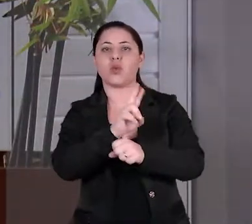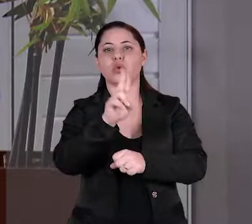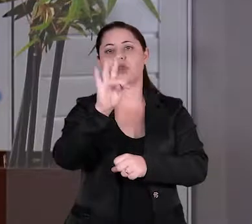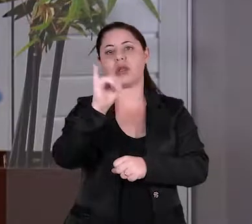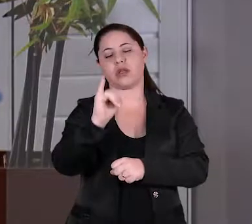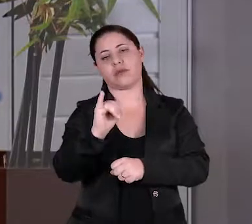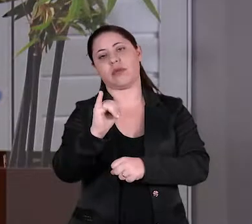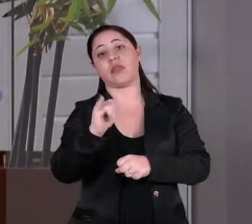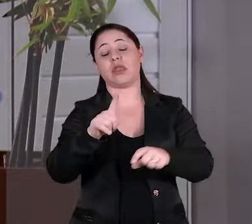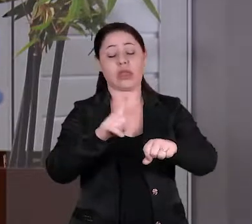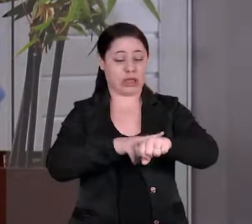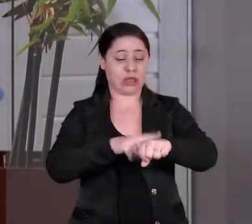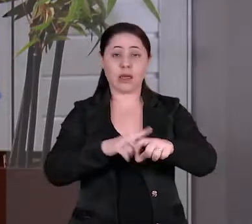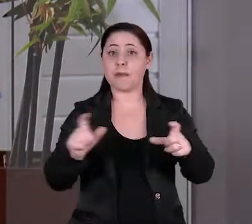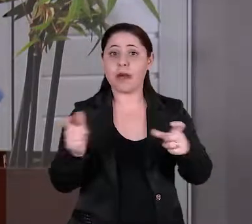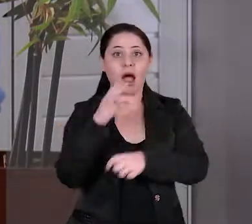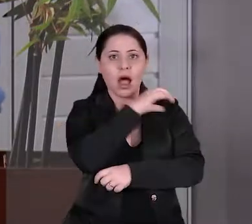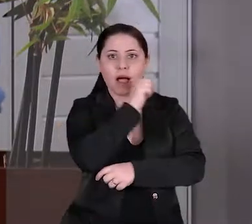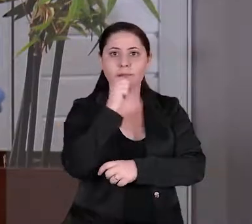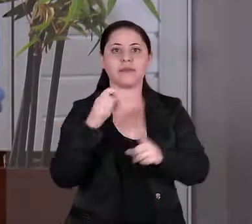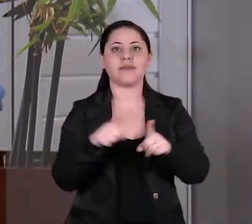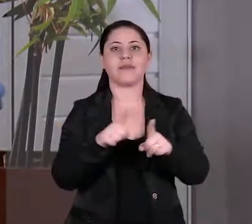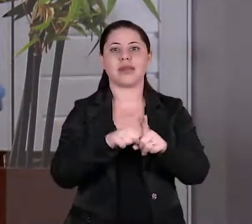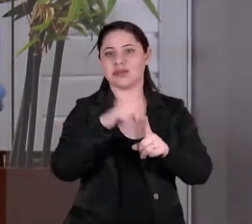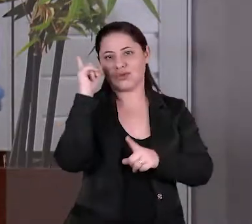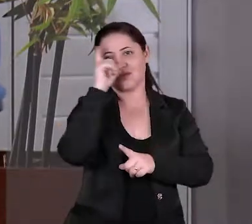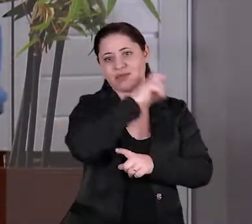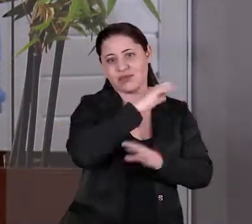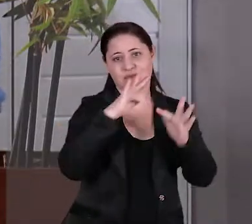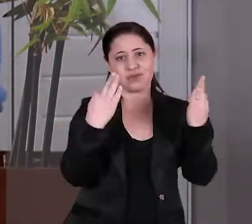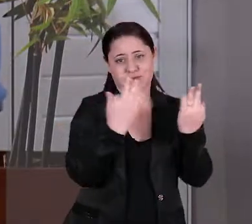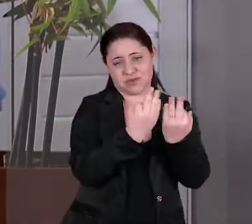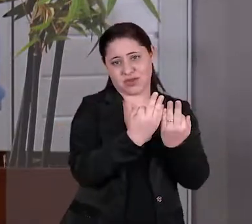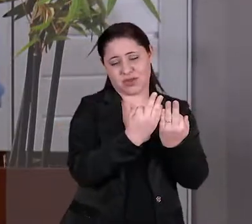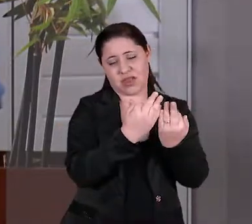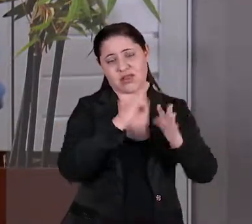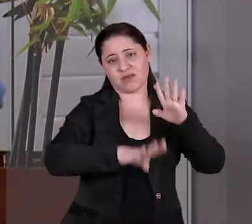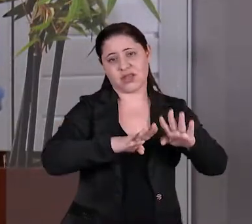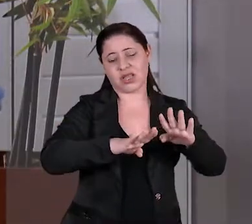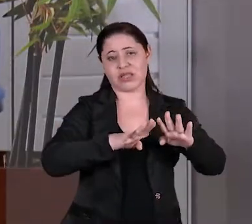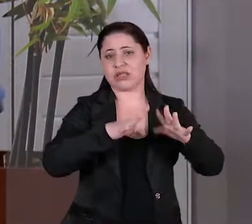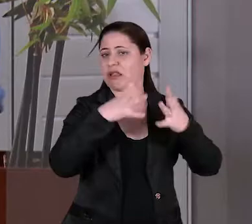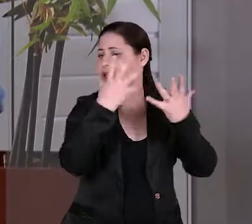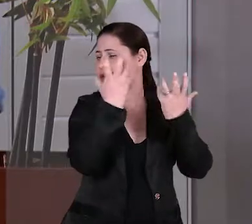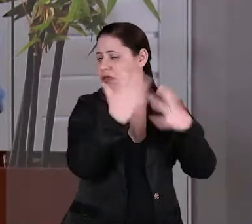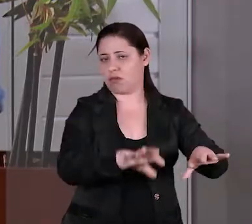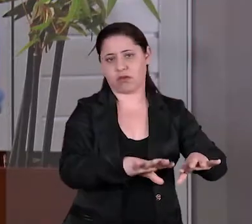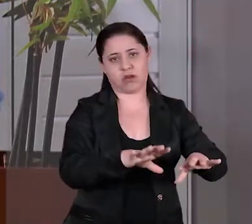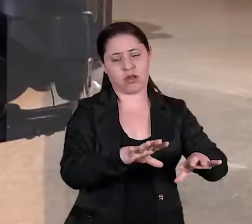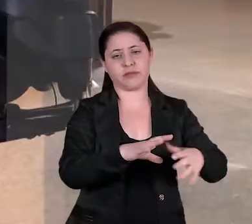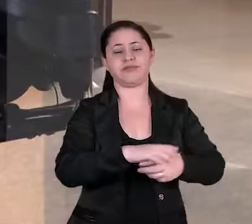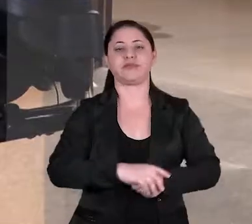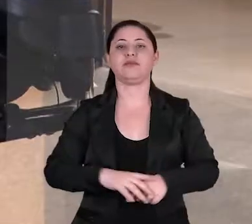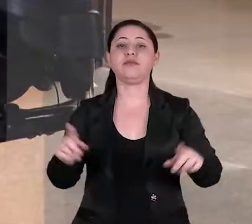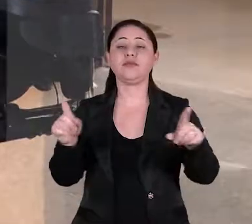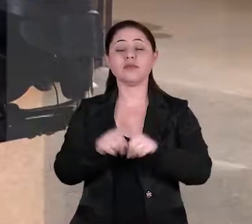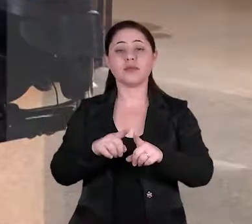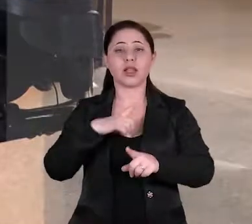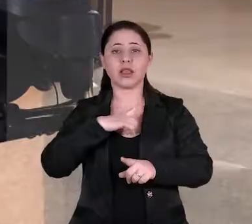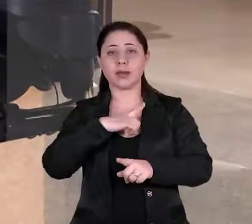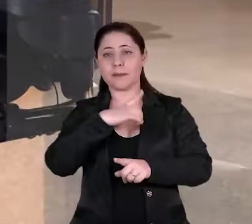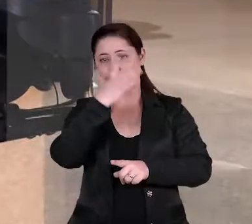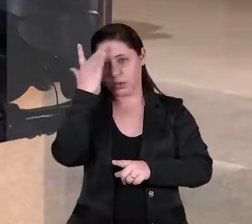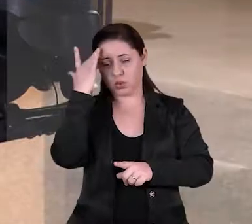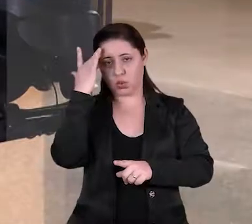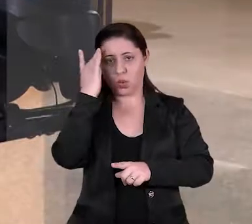parar no UTI. Então nosso tempo também é curto e isso é difícil para a família, por isso às vezes muita a recusa familiar. E eu tenho o